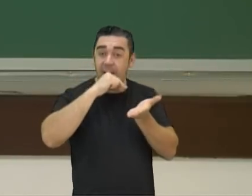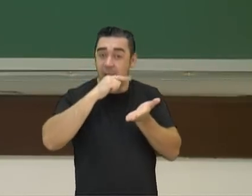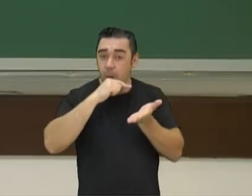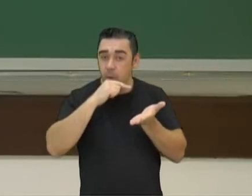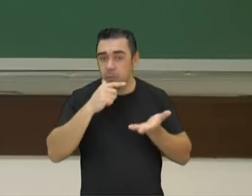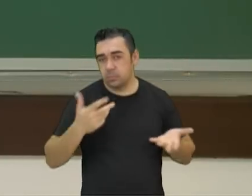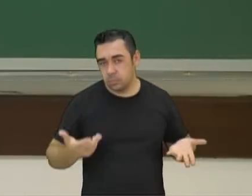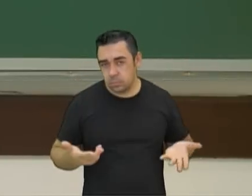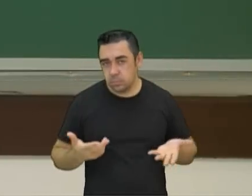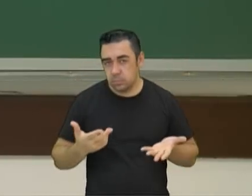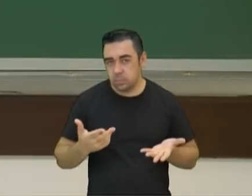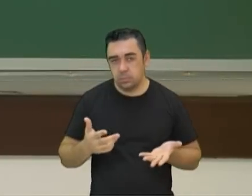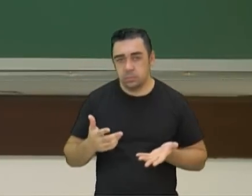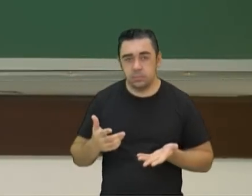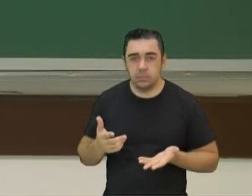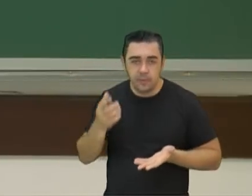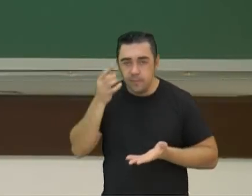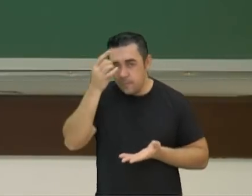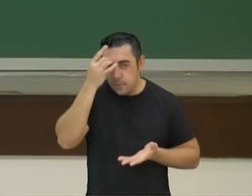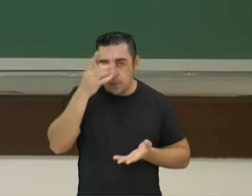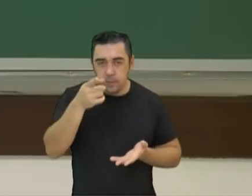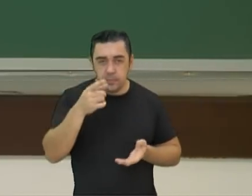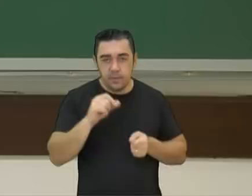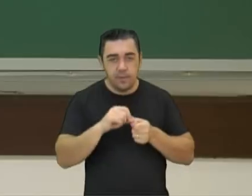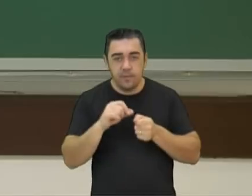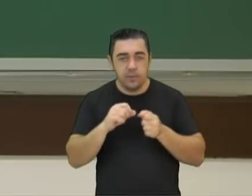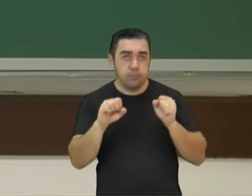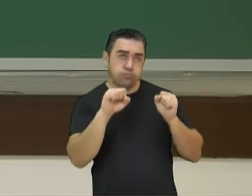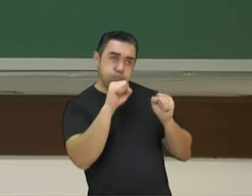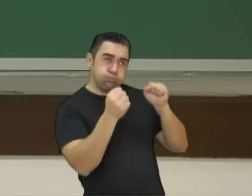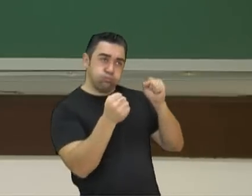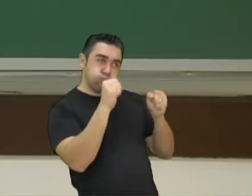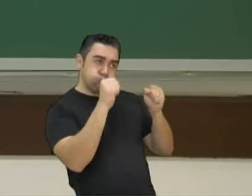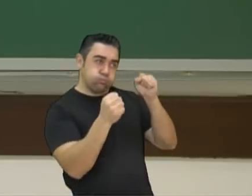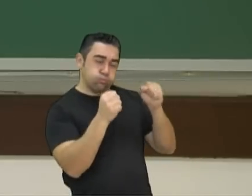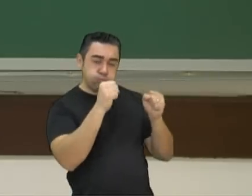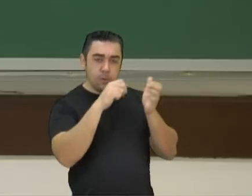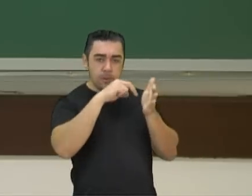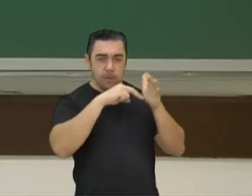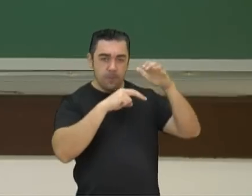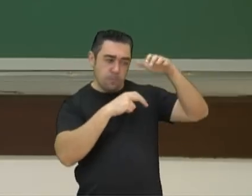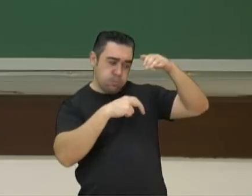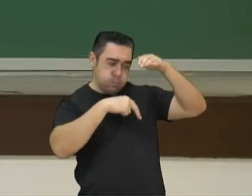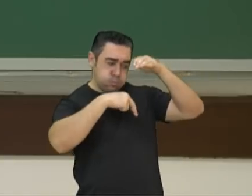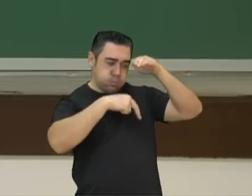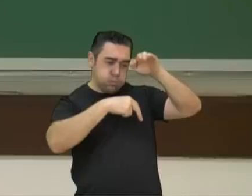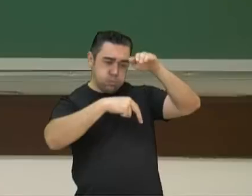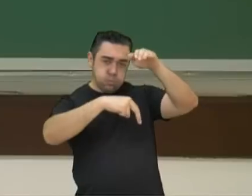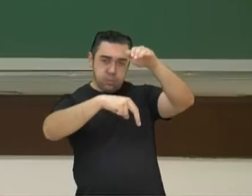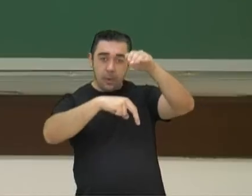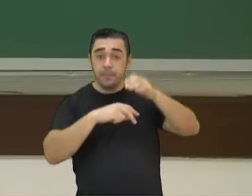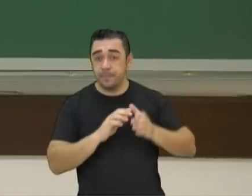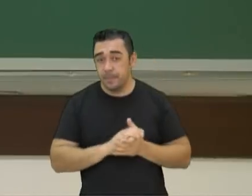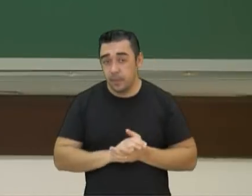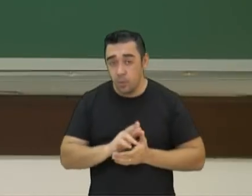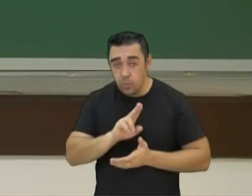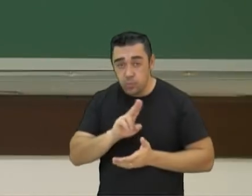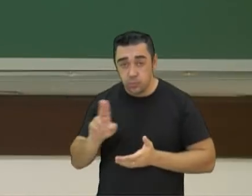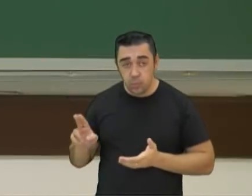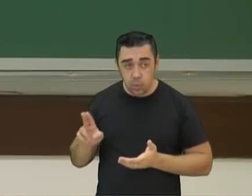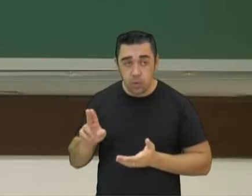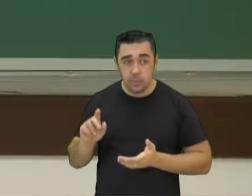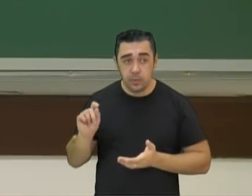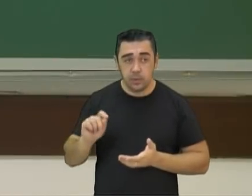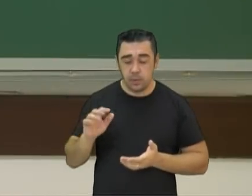vai passear com a sua pipa e a sua prancha por cima da água. Esse é o esporte